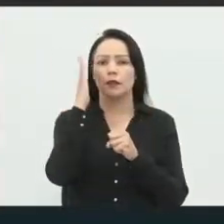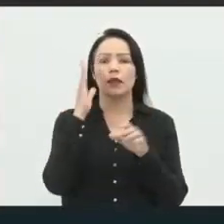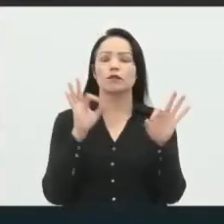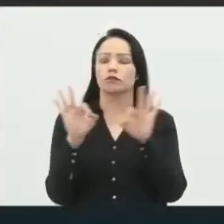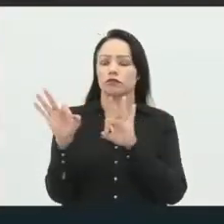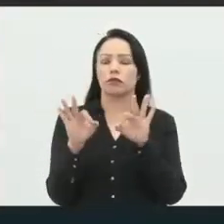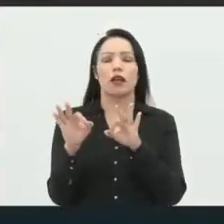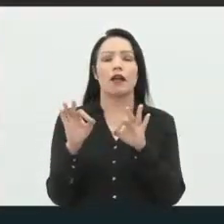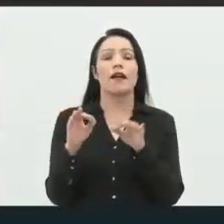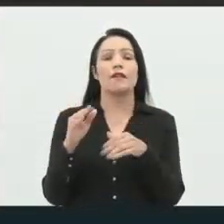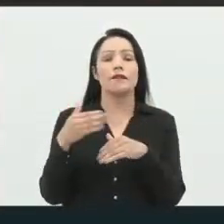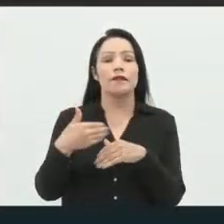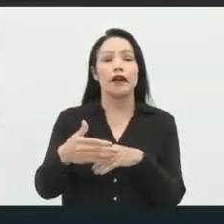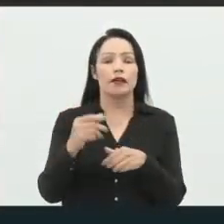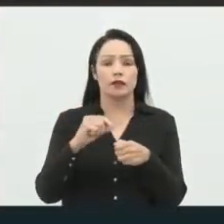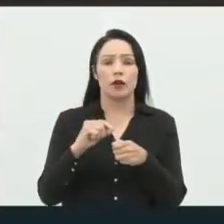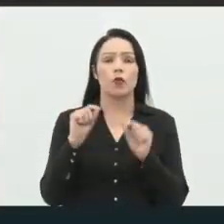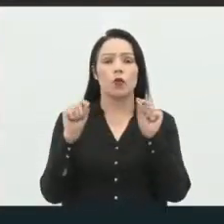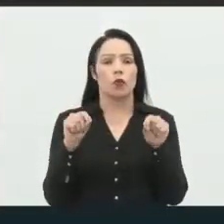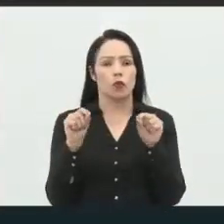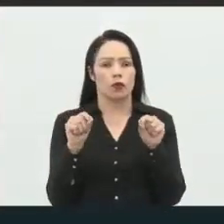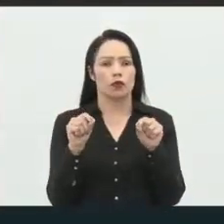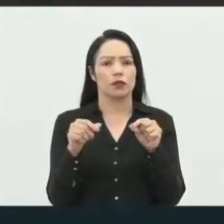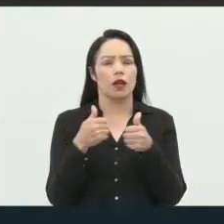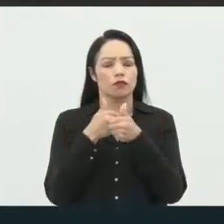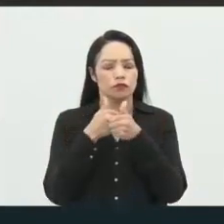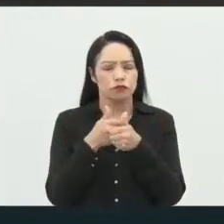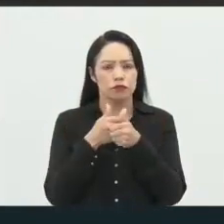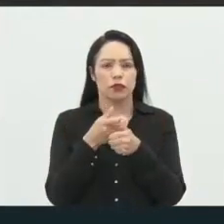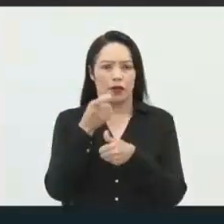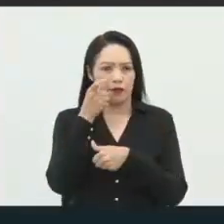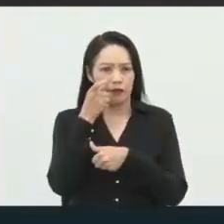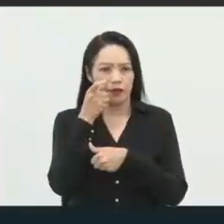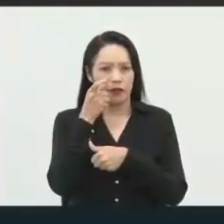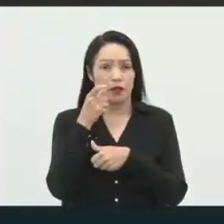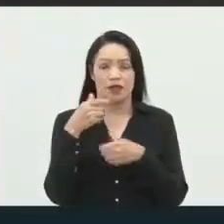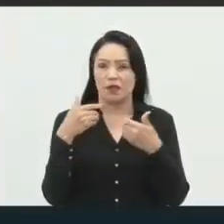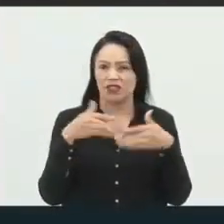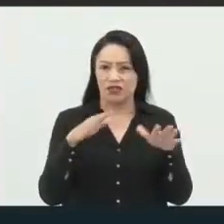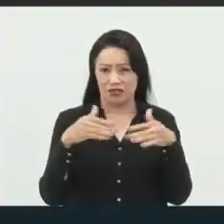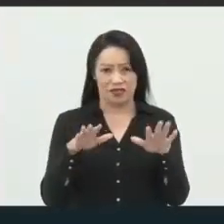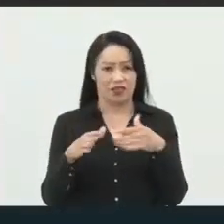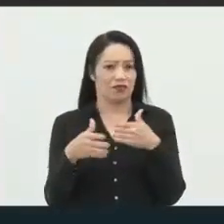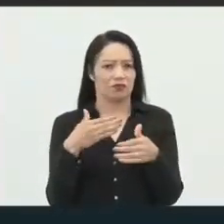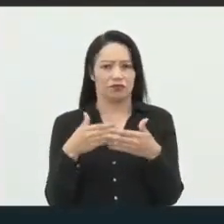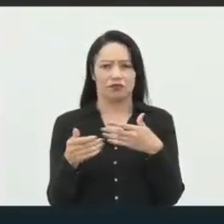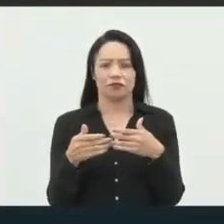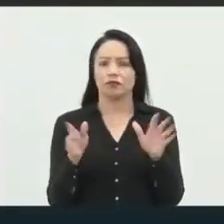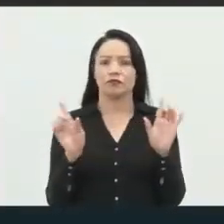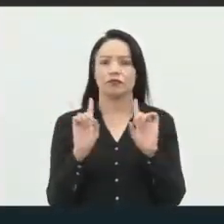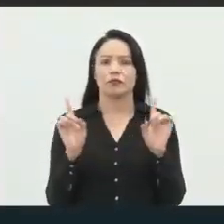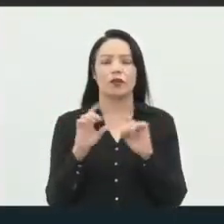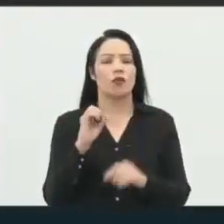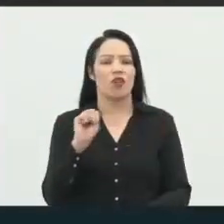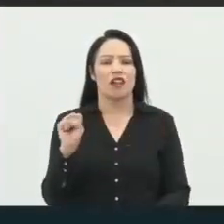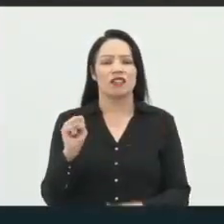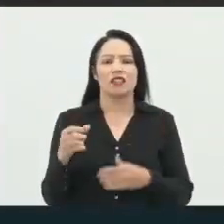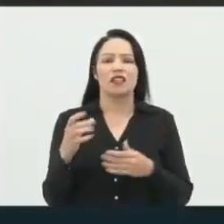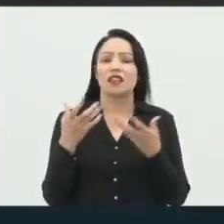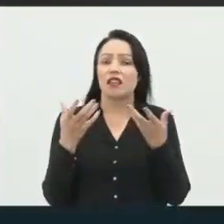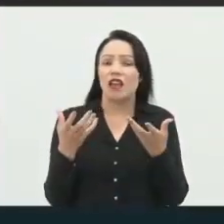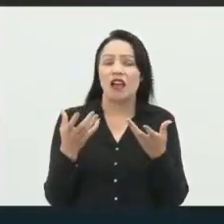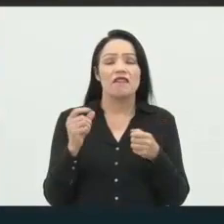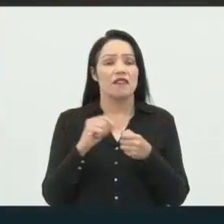e e nós acompanharmos para que não seja jogado do jeito que tá aí o que é o s o que ela faz pelo